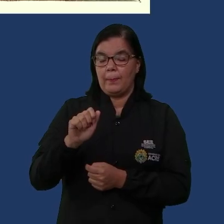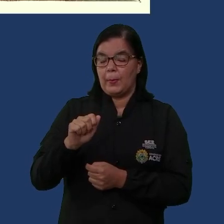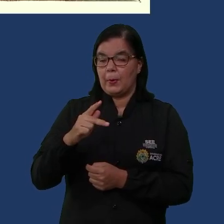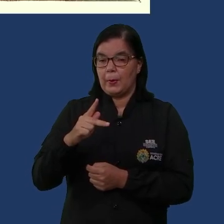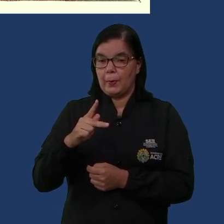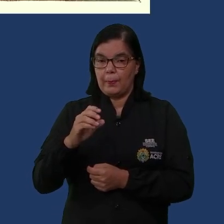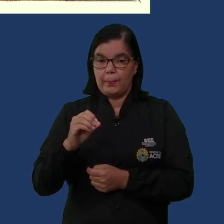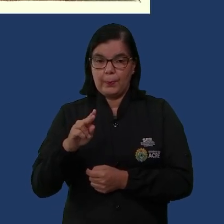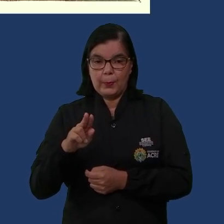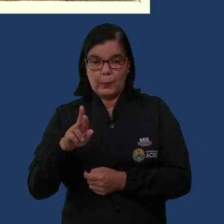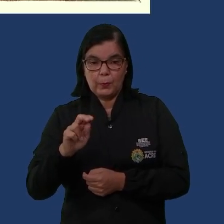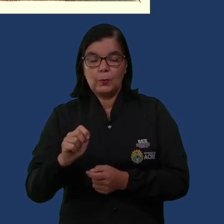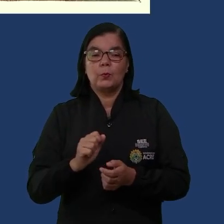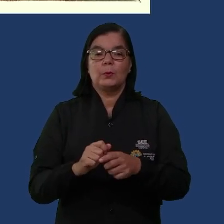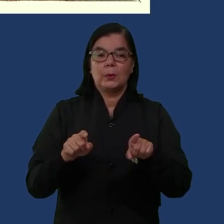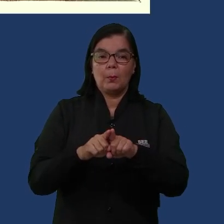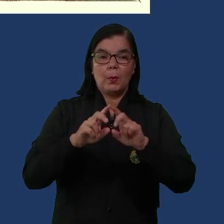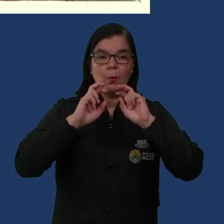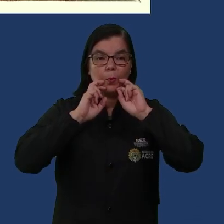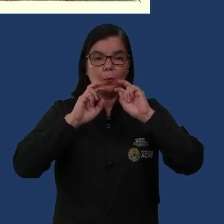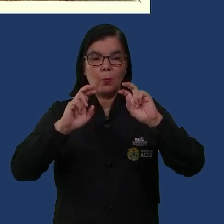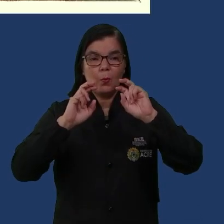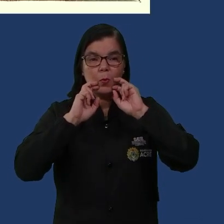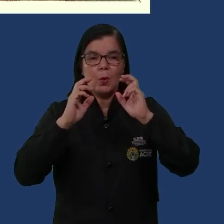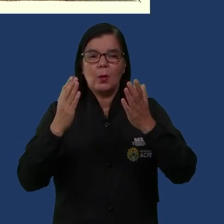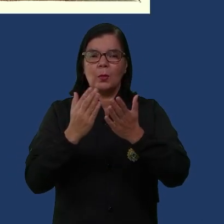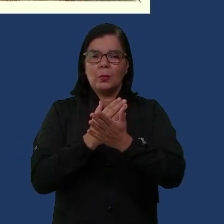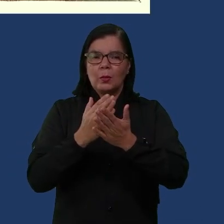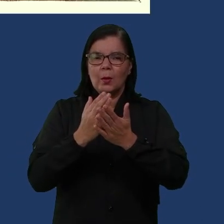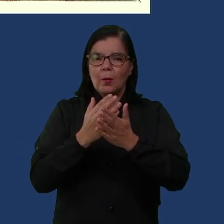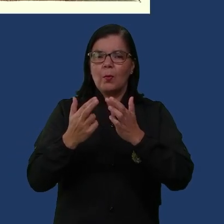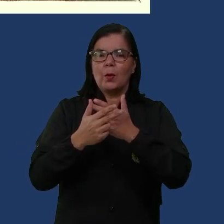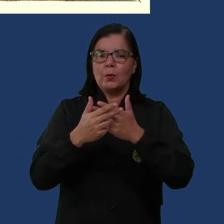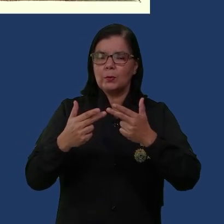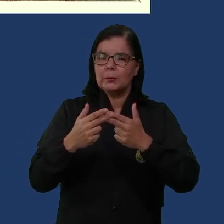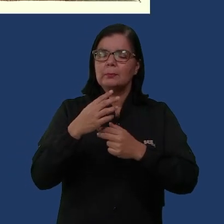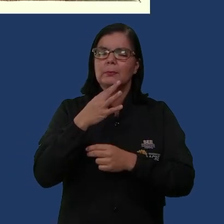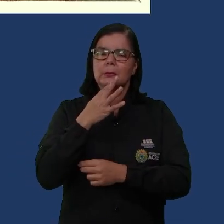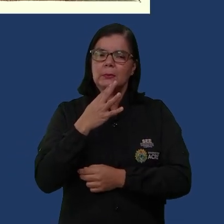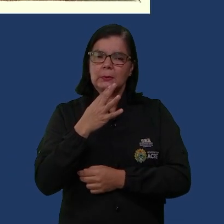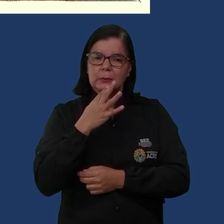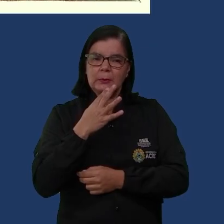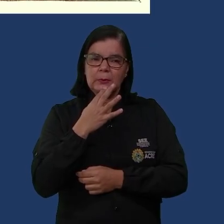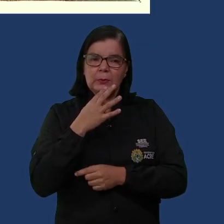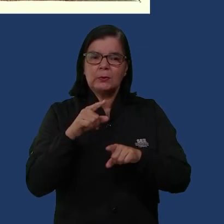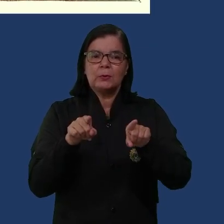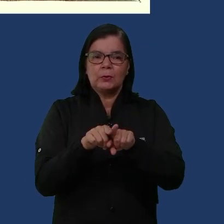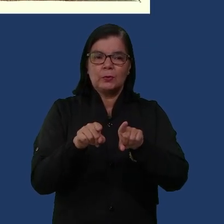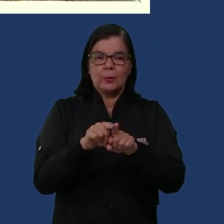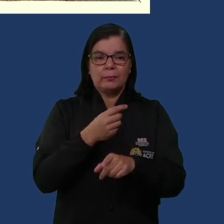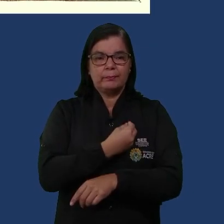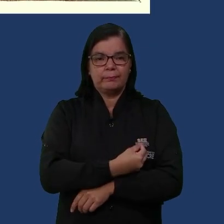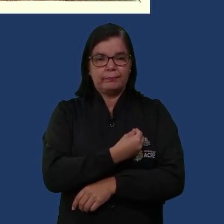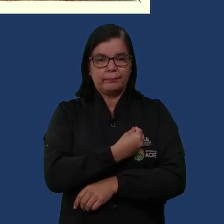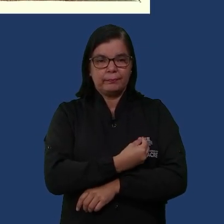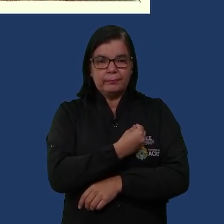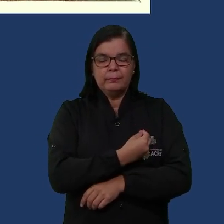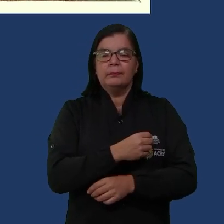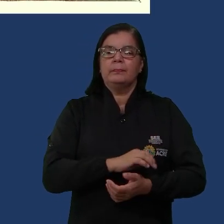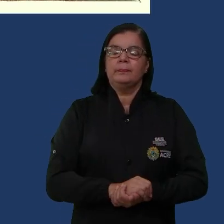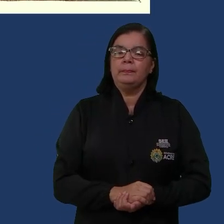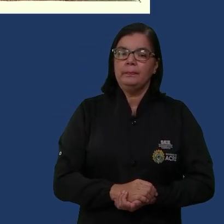O Grito também. Então tem algumas obras que são bem conhecidas e estão presentes aí